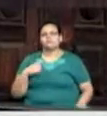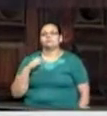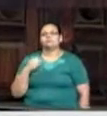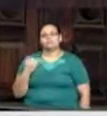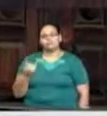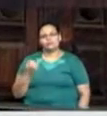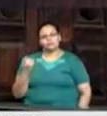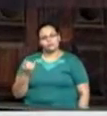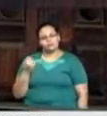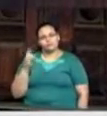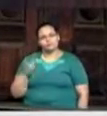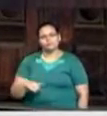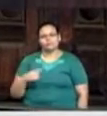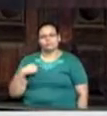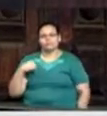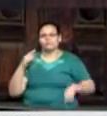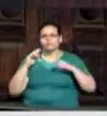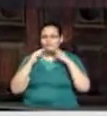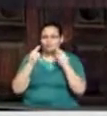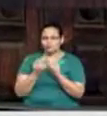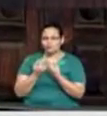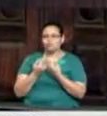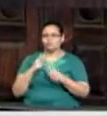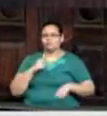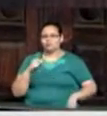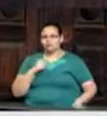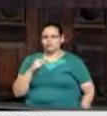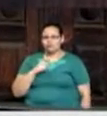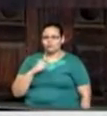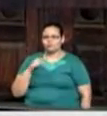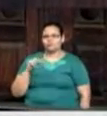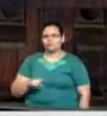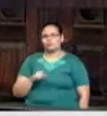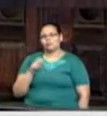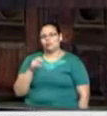que nós contássemos nessa reunião com a presença de um auditor